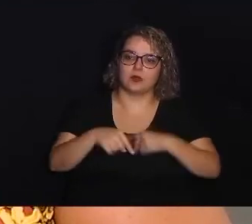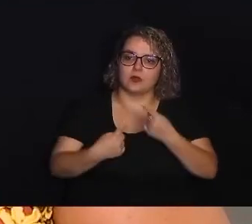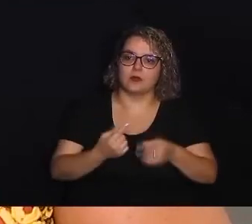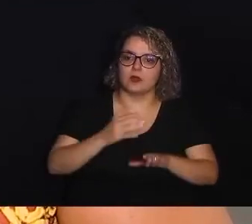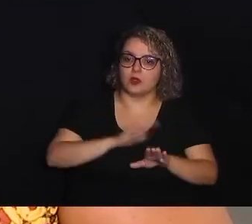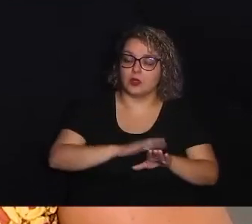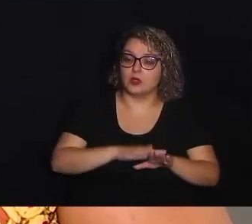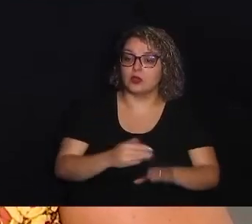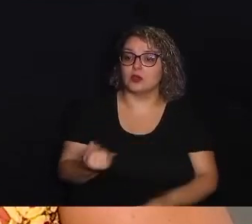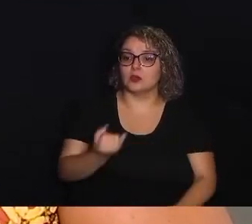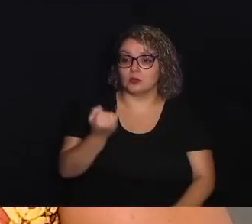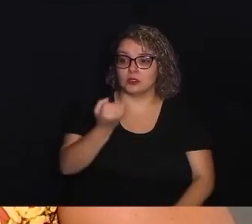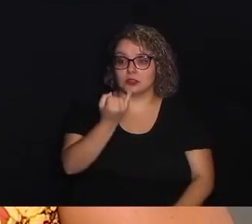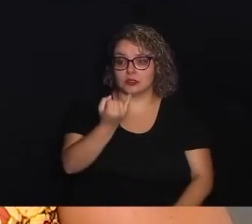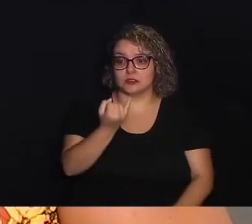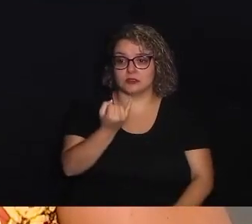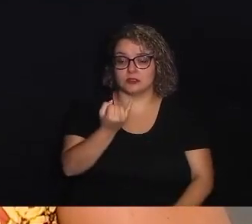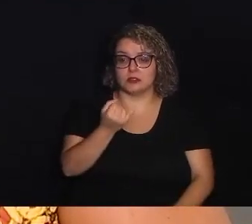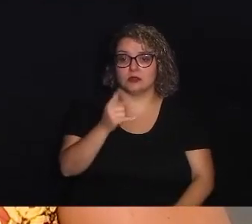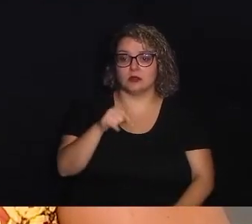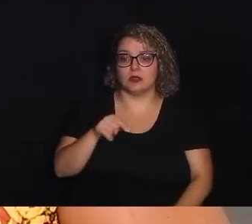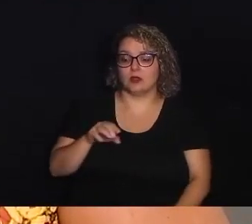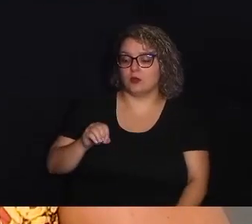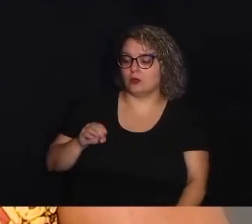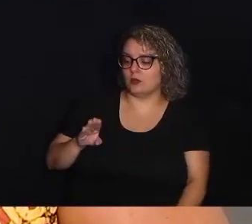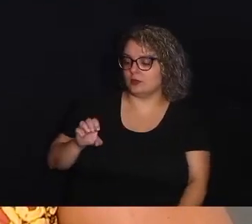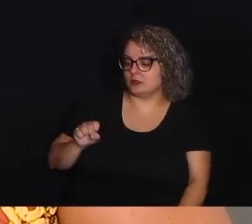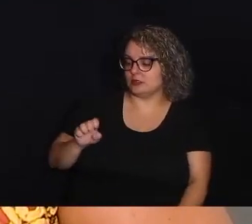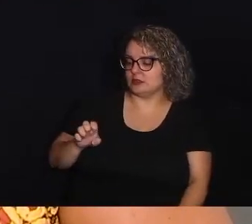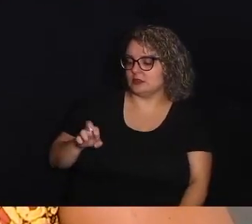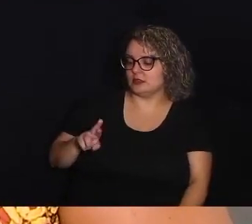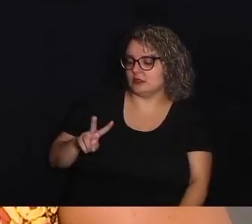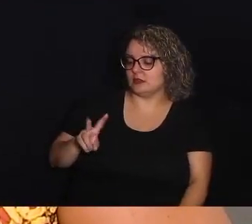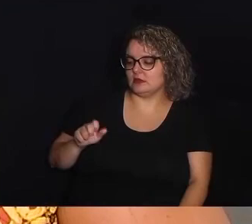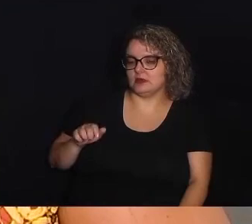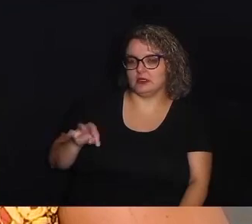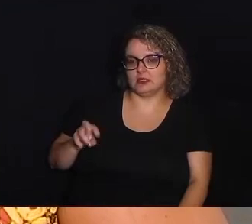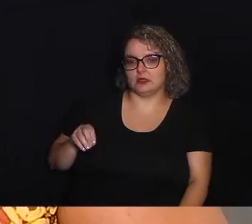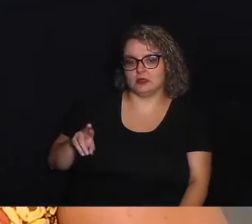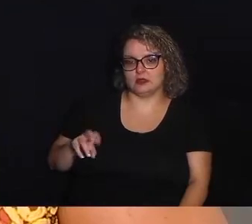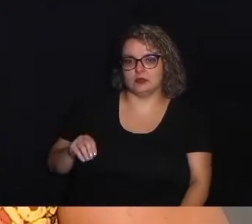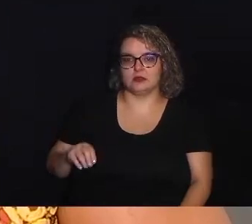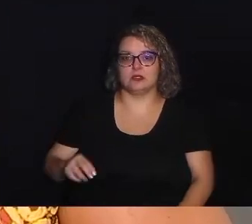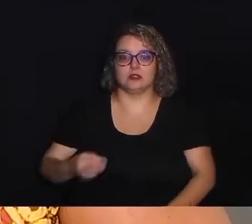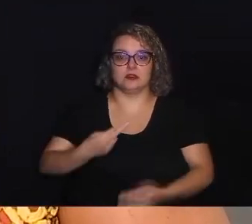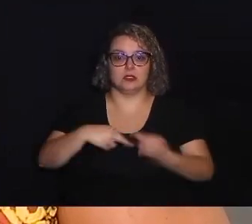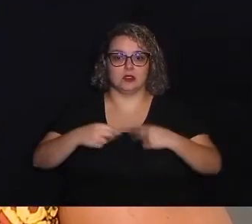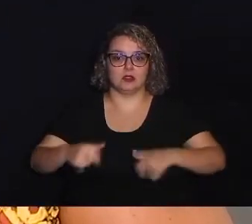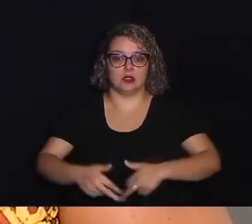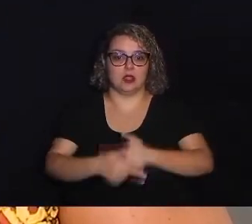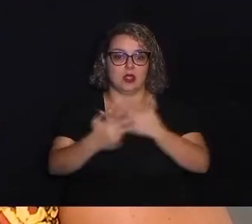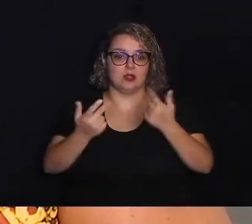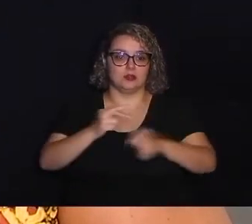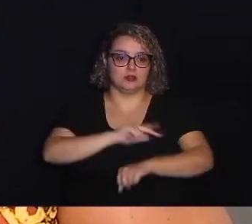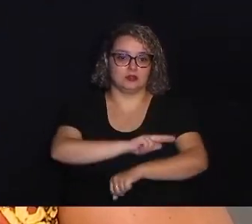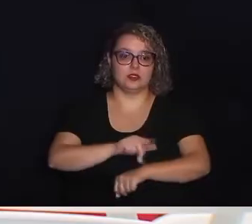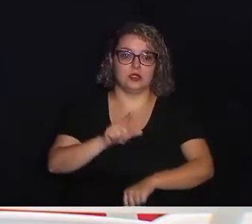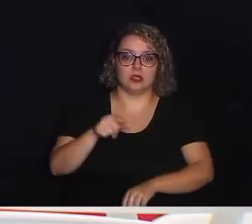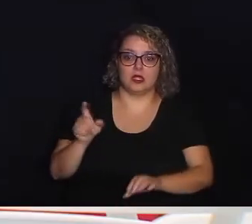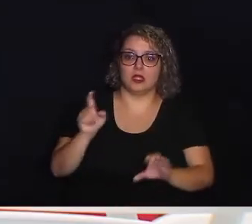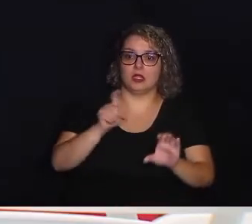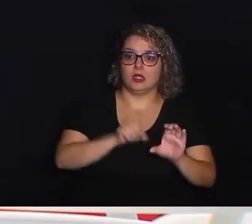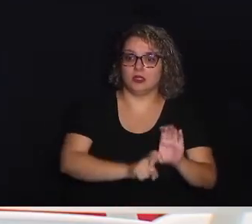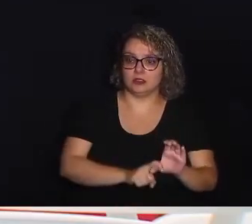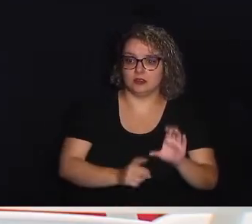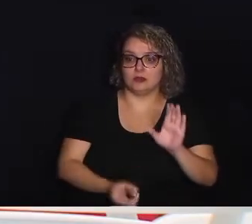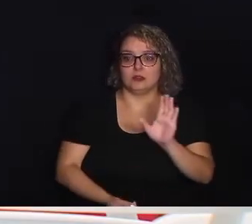alunos Ah uma outra ação importante é o Observatório das relações étnico-raciais e